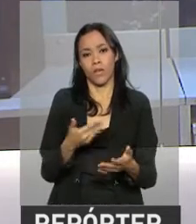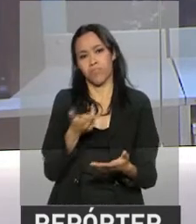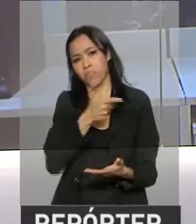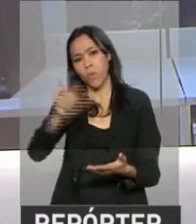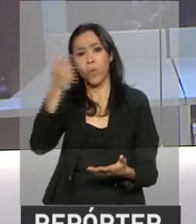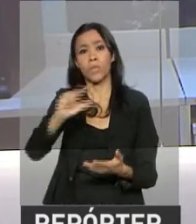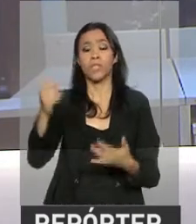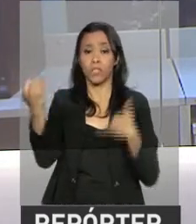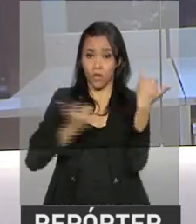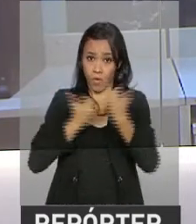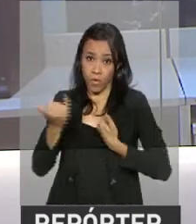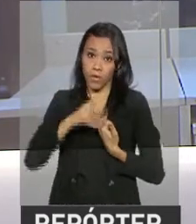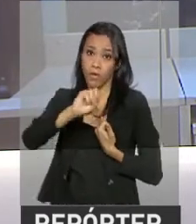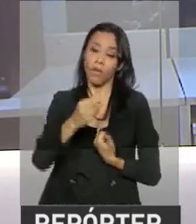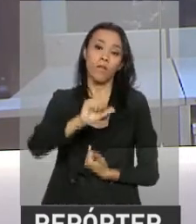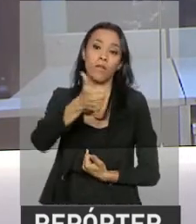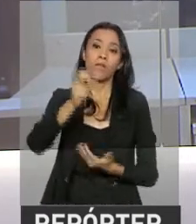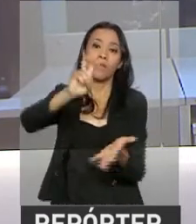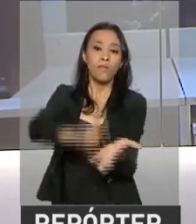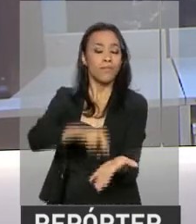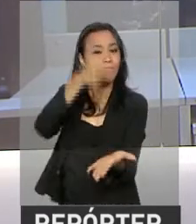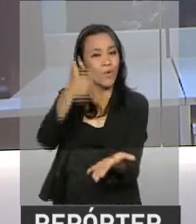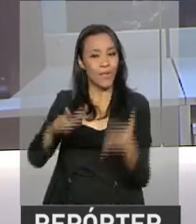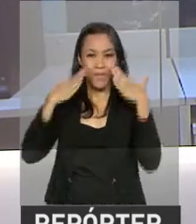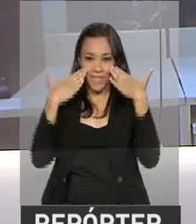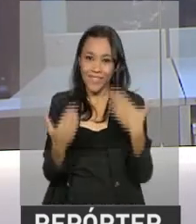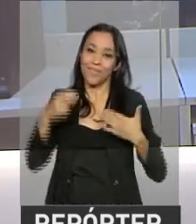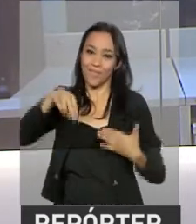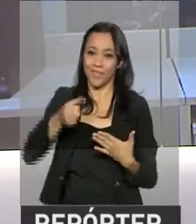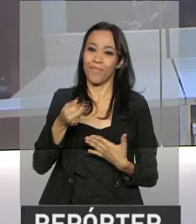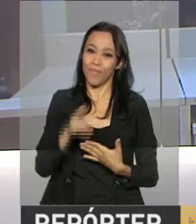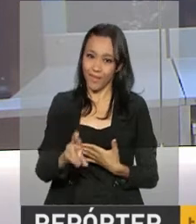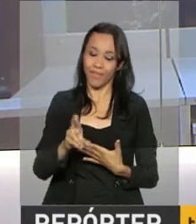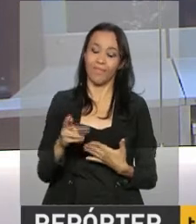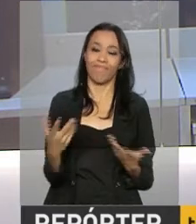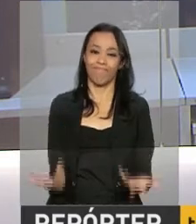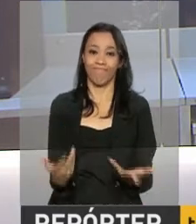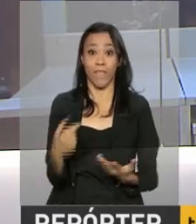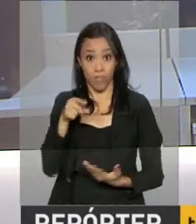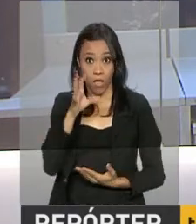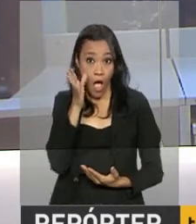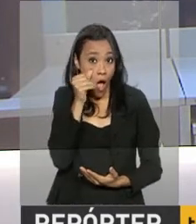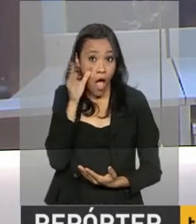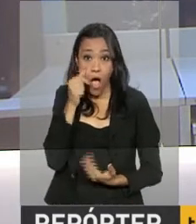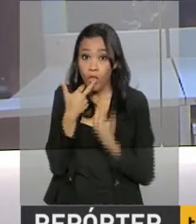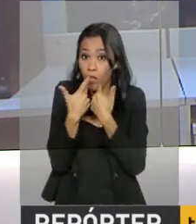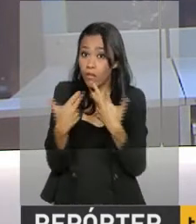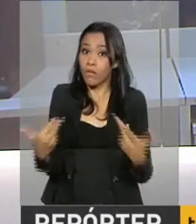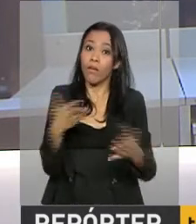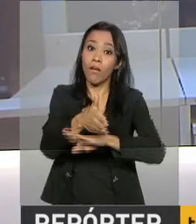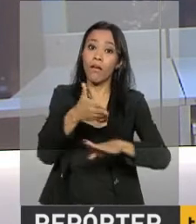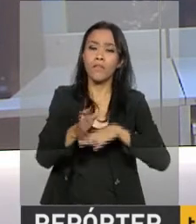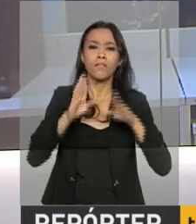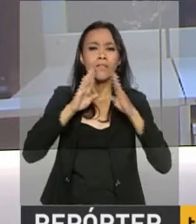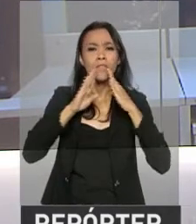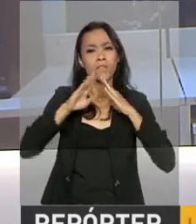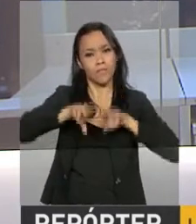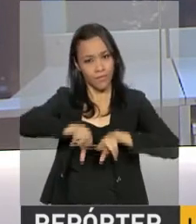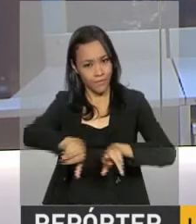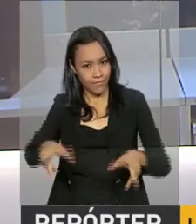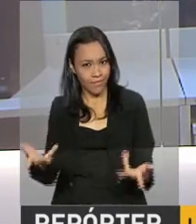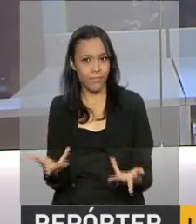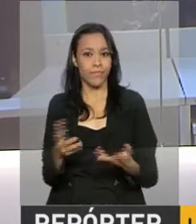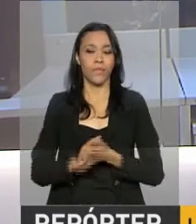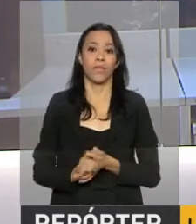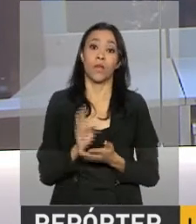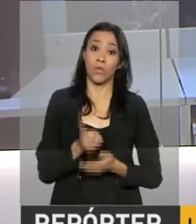com outras informações ou as 11 horas da manhã na próxima edição do repórter NBR você pode acompanhar também as novidades em